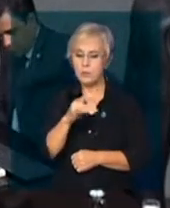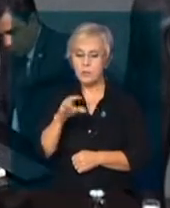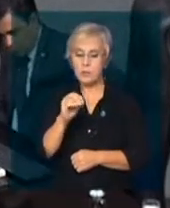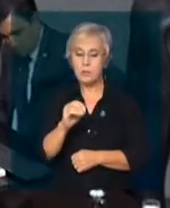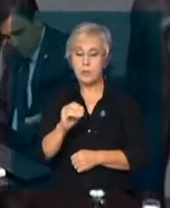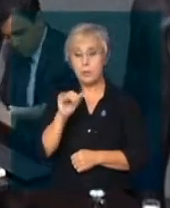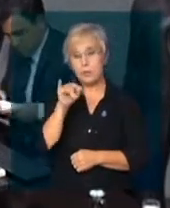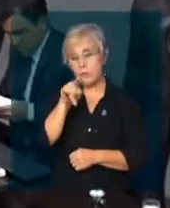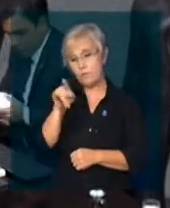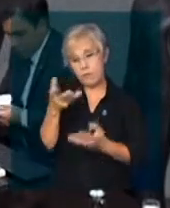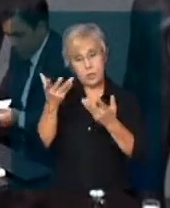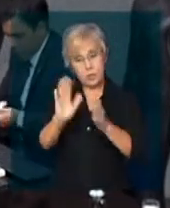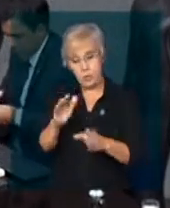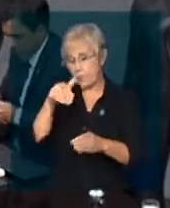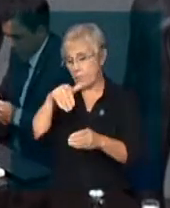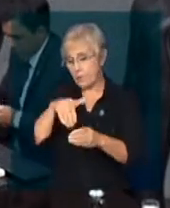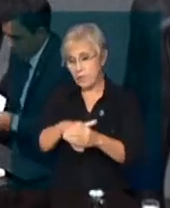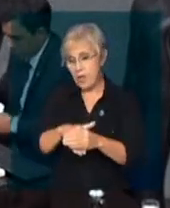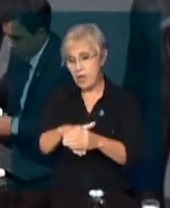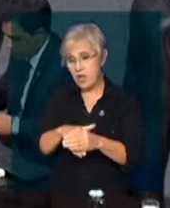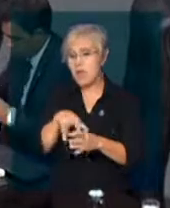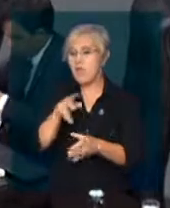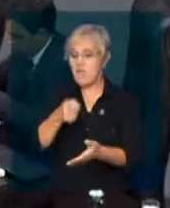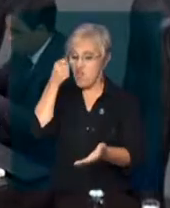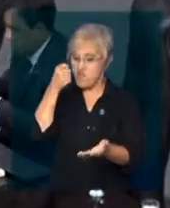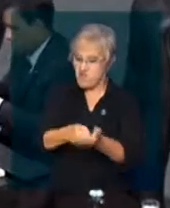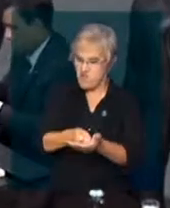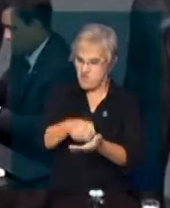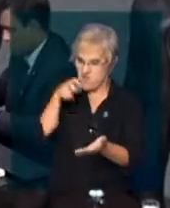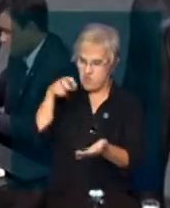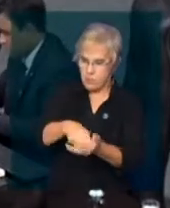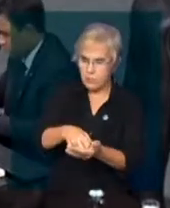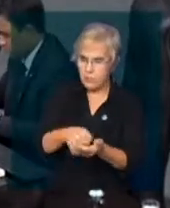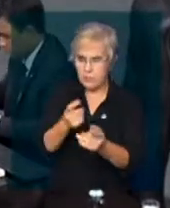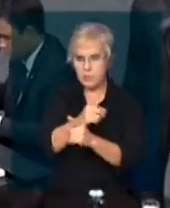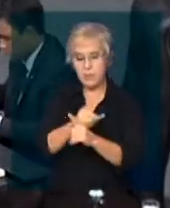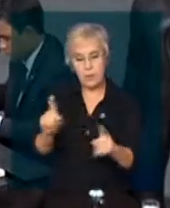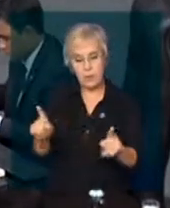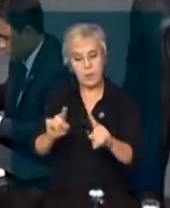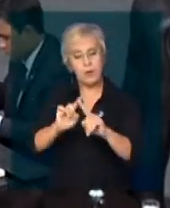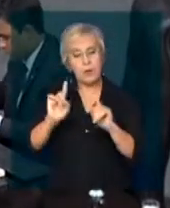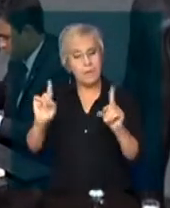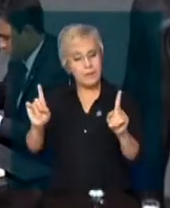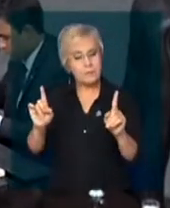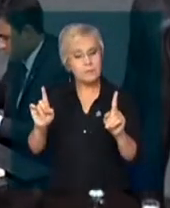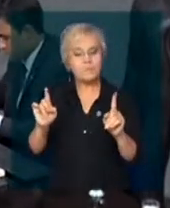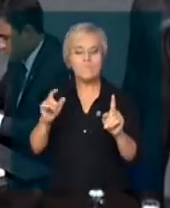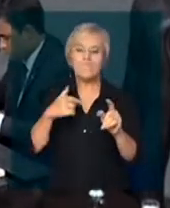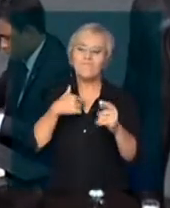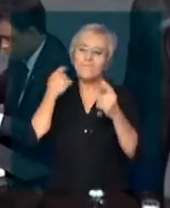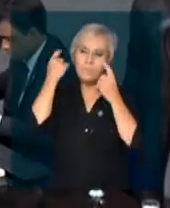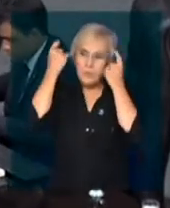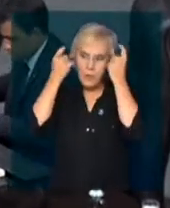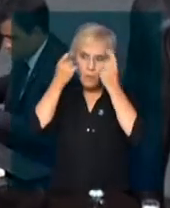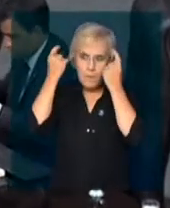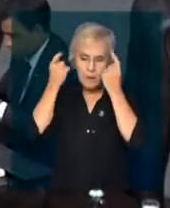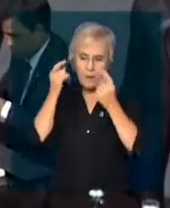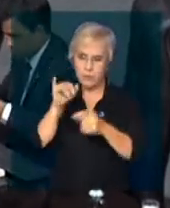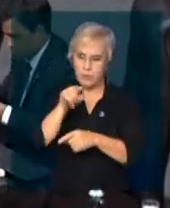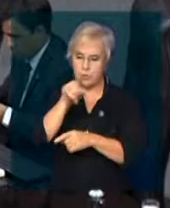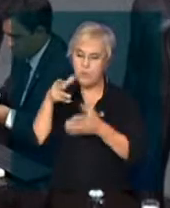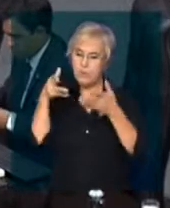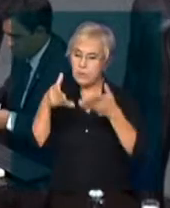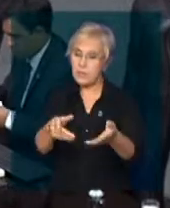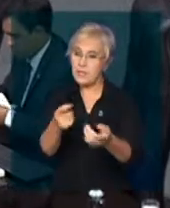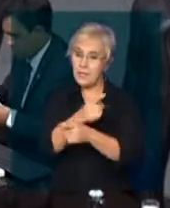votar, penalizar quem não votou. Mas, por outro lado, me preocupa muito você não ter a participação que